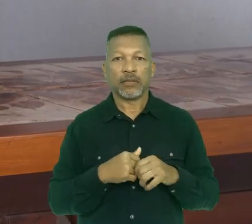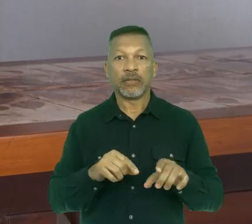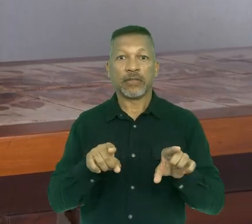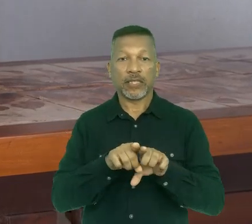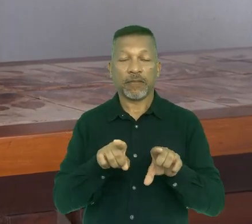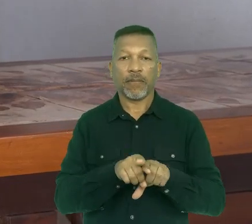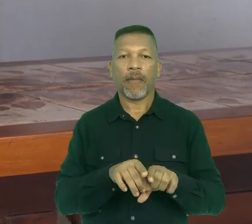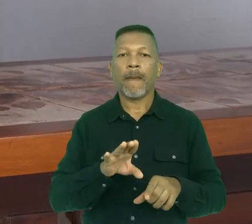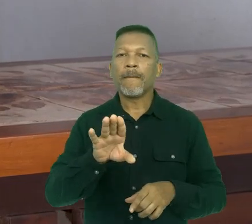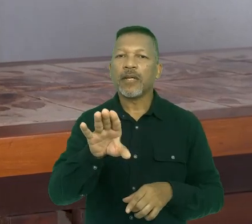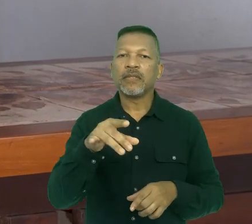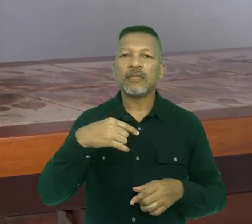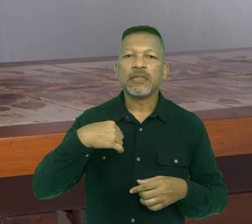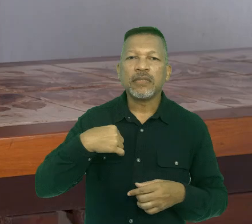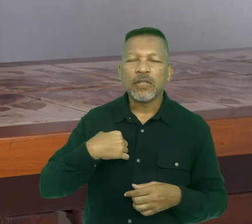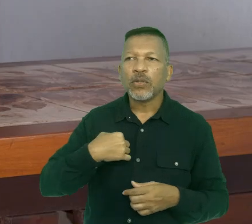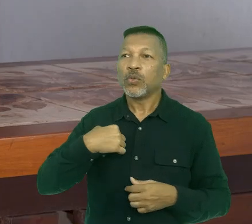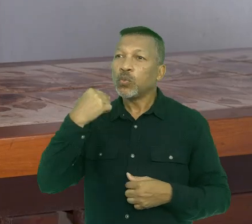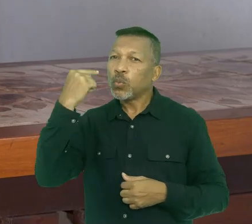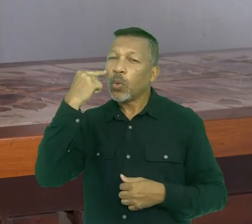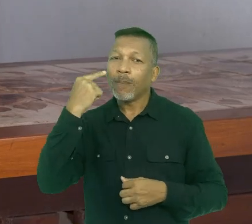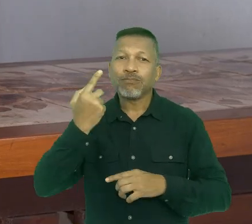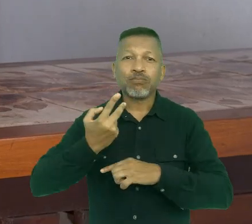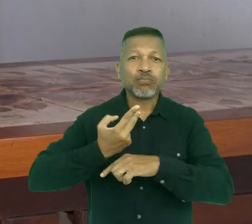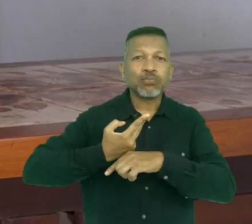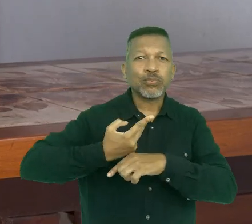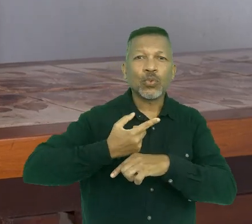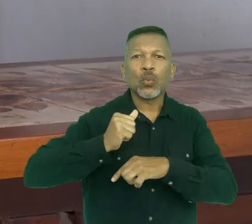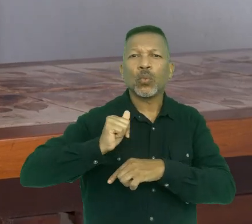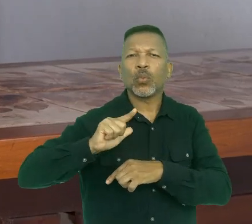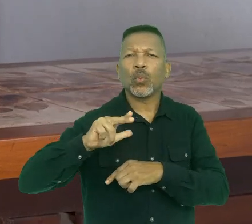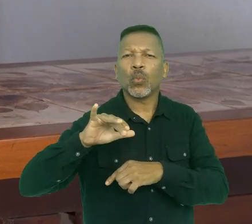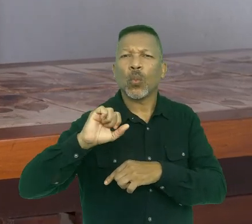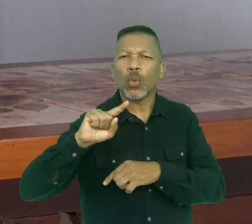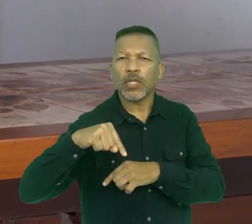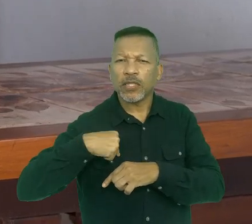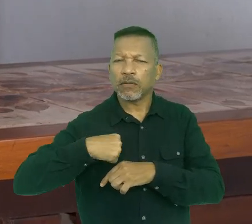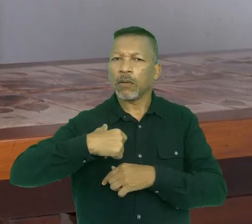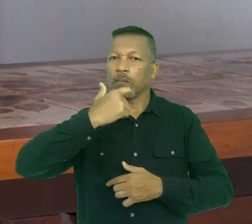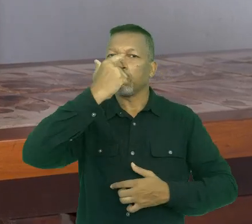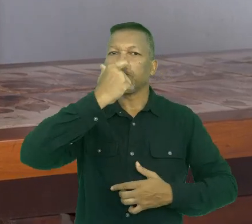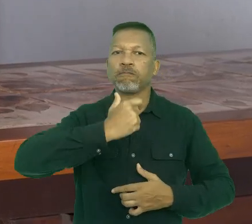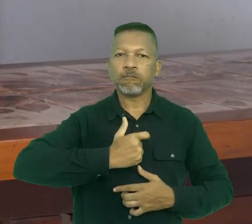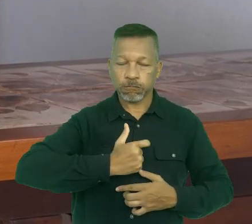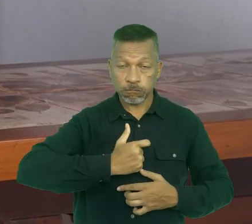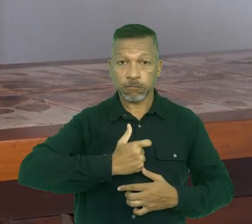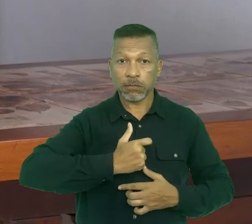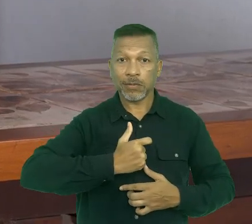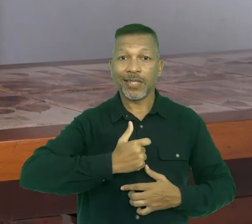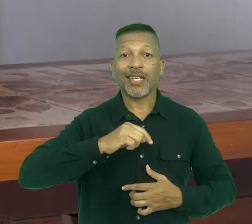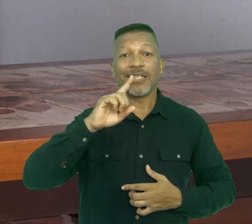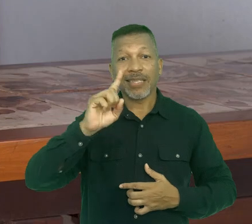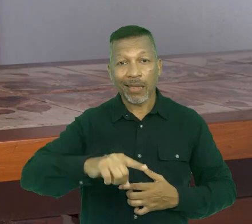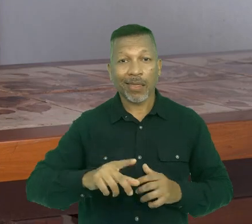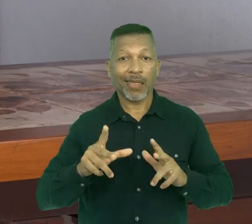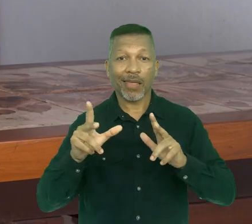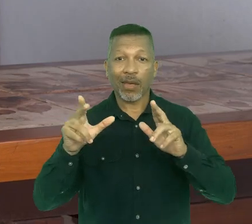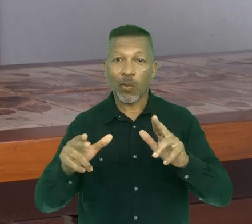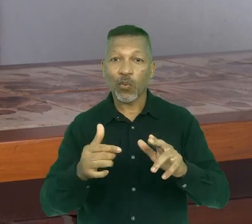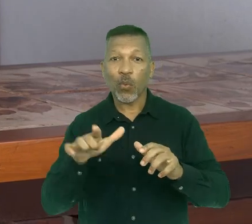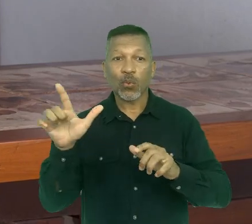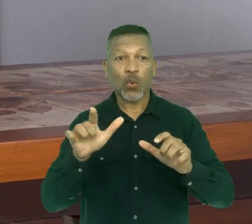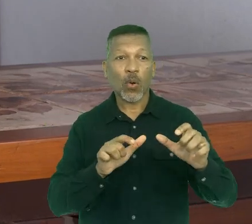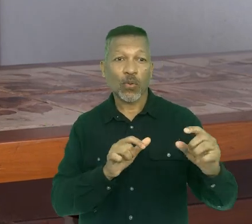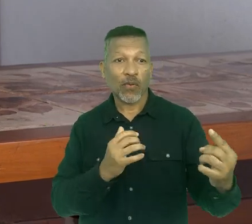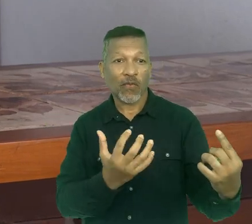assim, eu ainda estou encontrando esse Lucas, que assuma essa postura de que, da mesma forma que